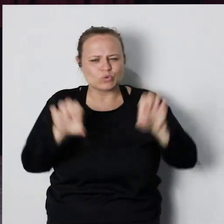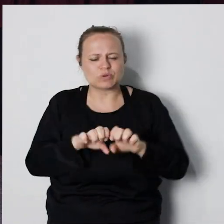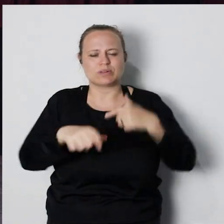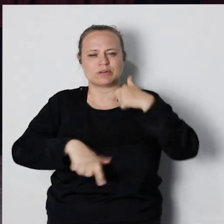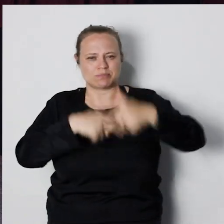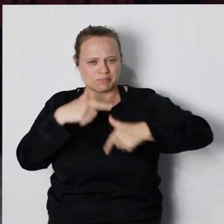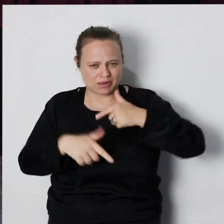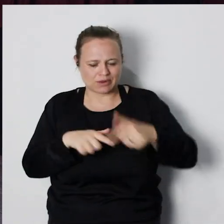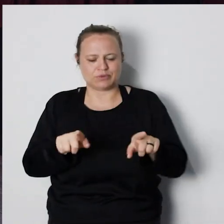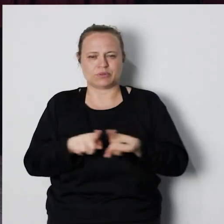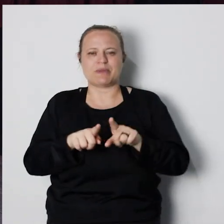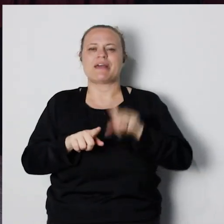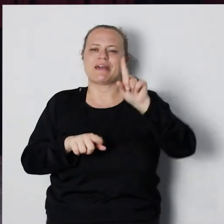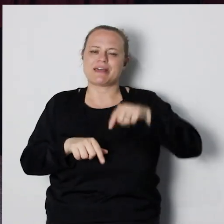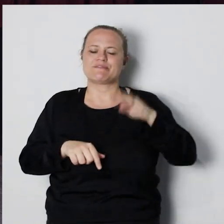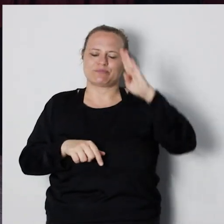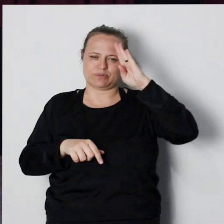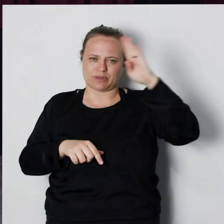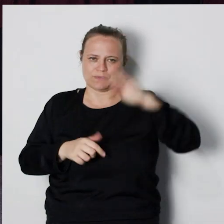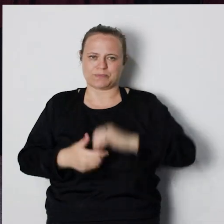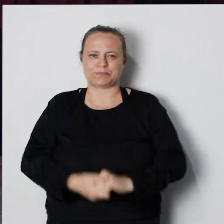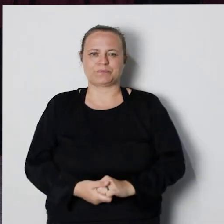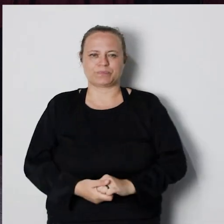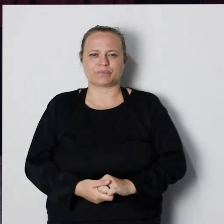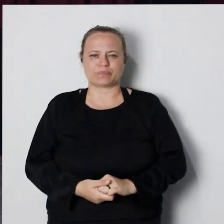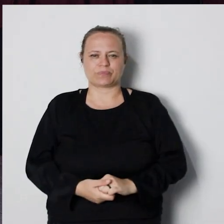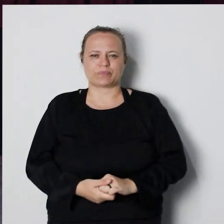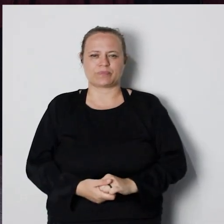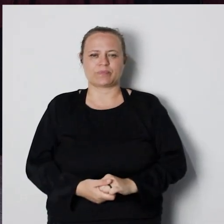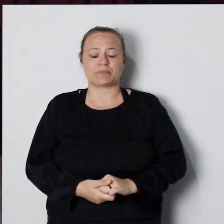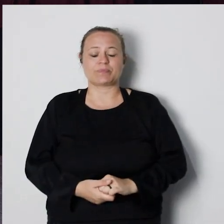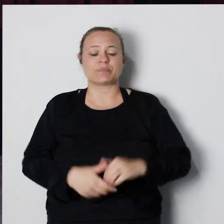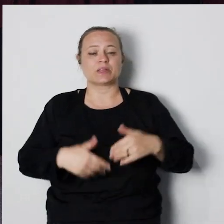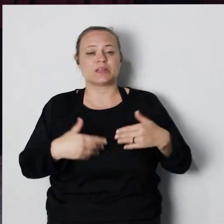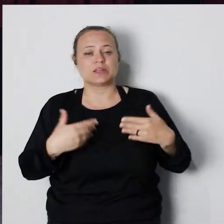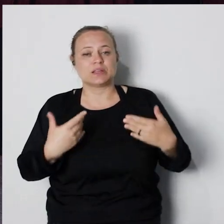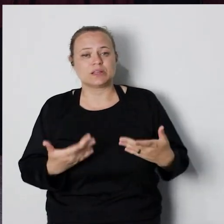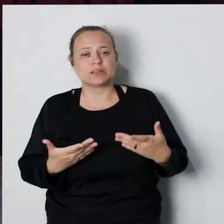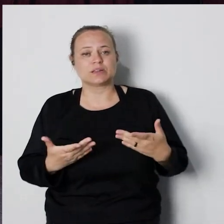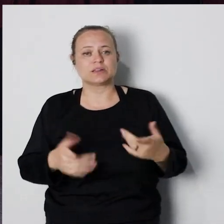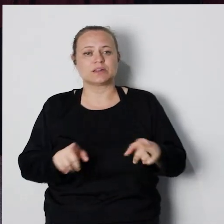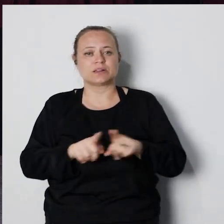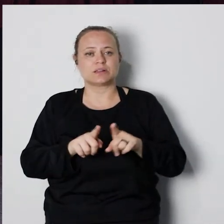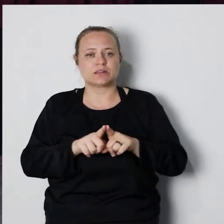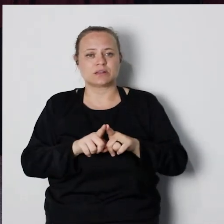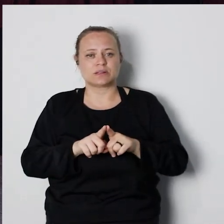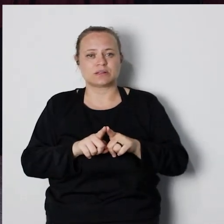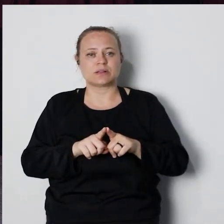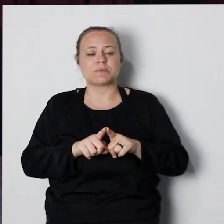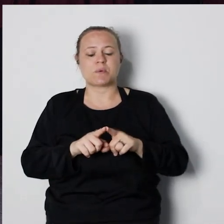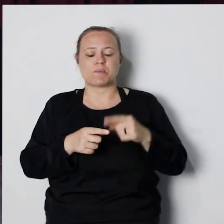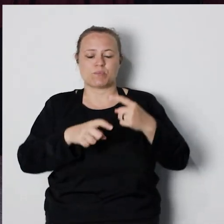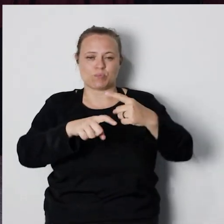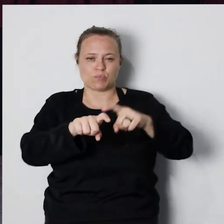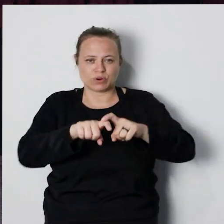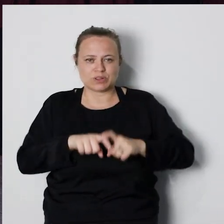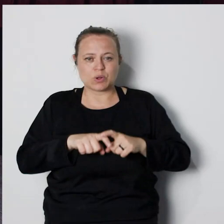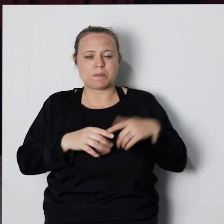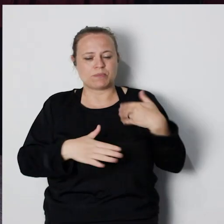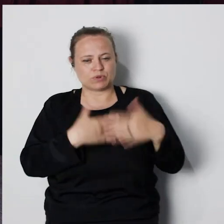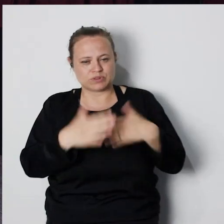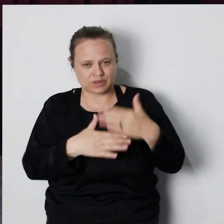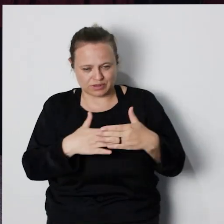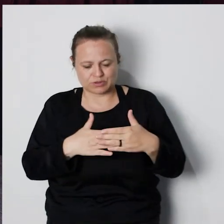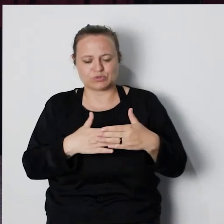É reconhecer que existem esses servidores públicos e que precisam entender, que precisam ter informação, que precisam ter estrutura de trabalho.